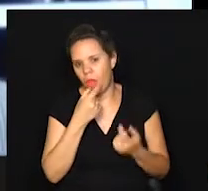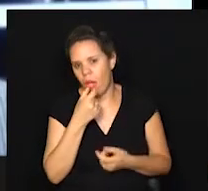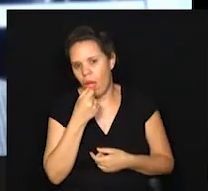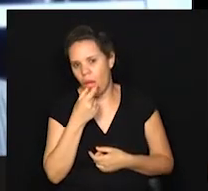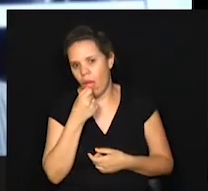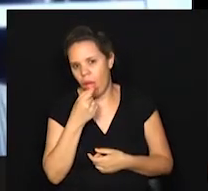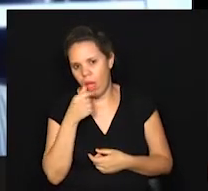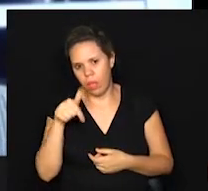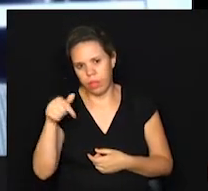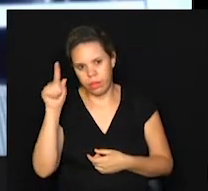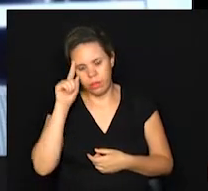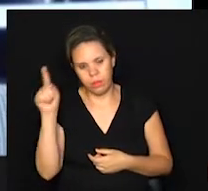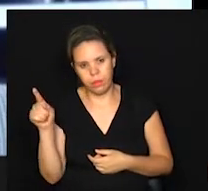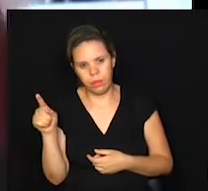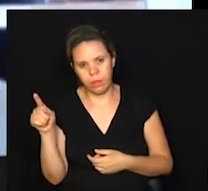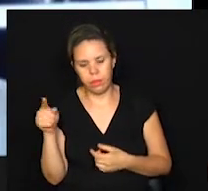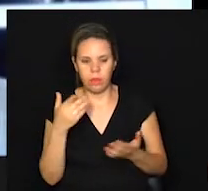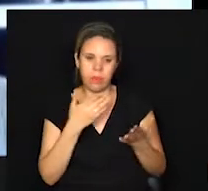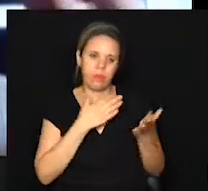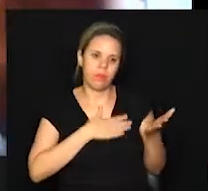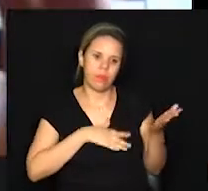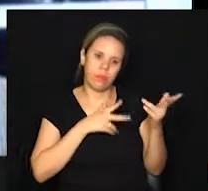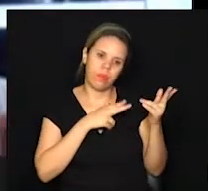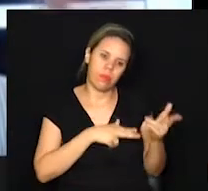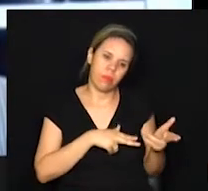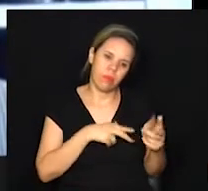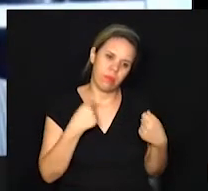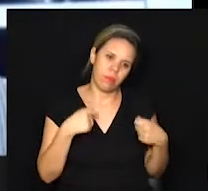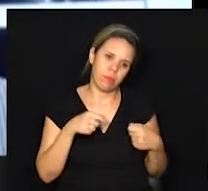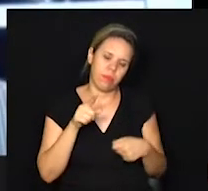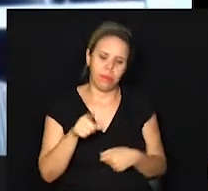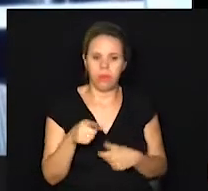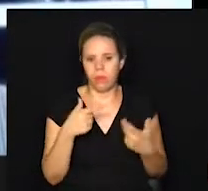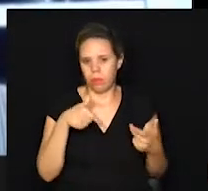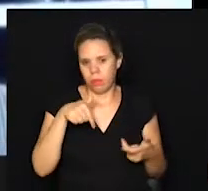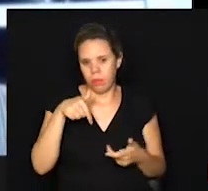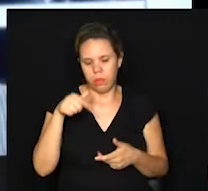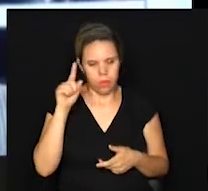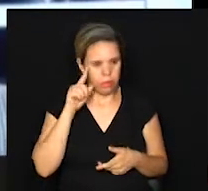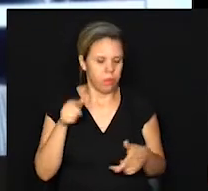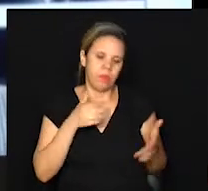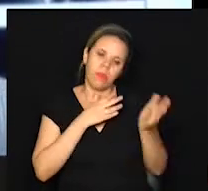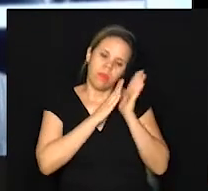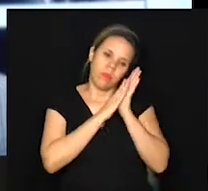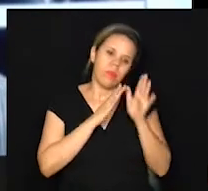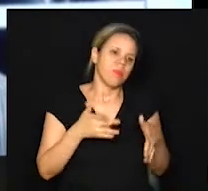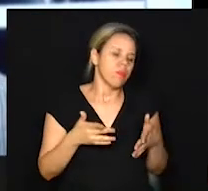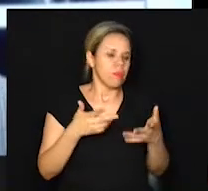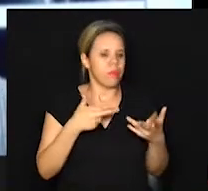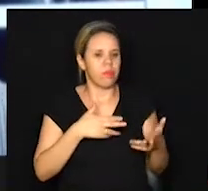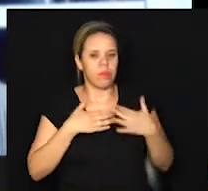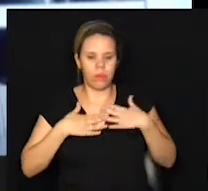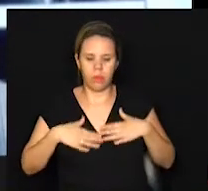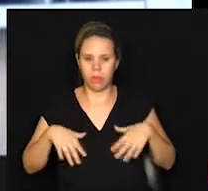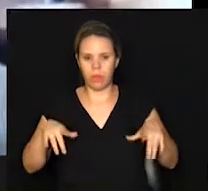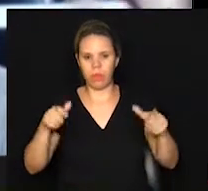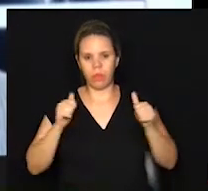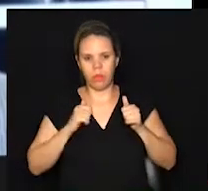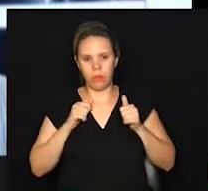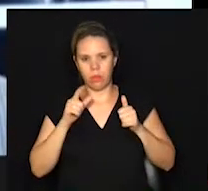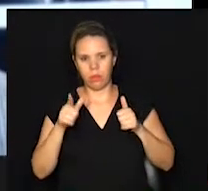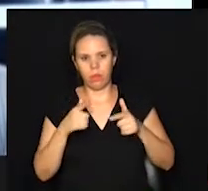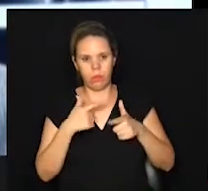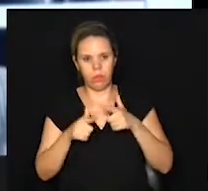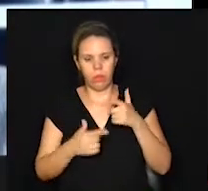de 7 dias, né, de descanso. Falou assim, olha, você precisa descansar 7 dias, porque senão você vai pifar, enfim.